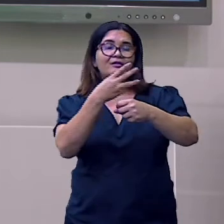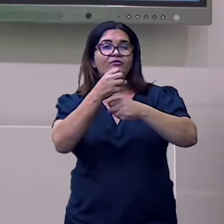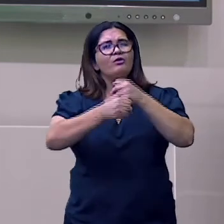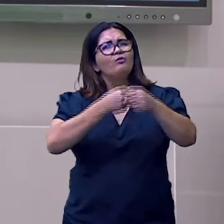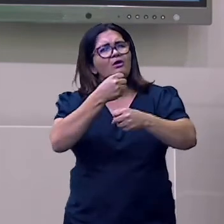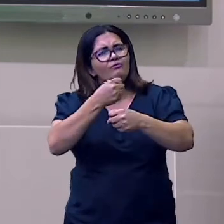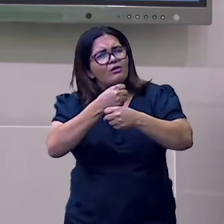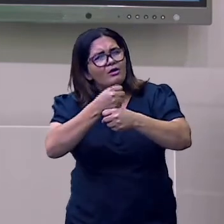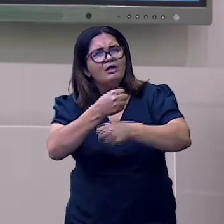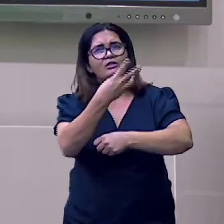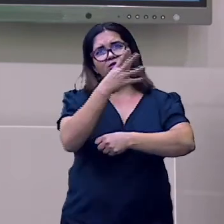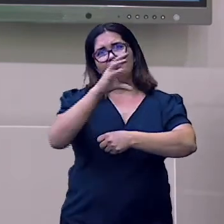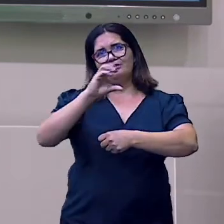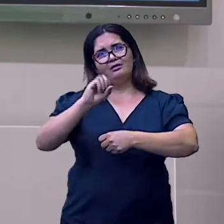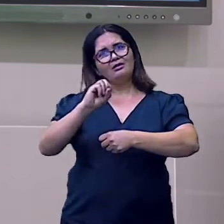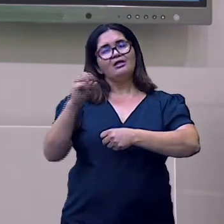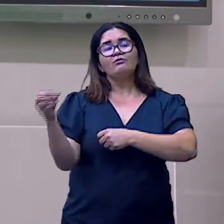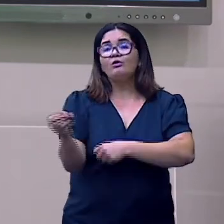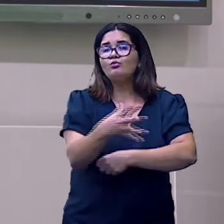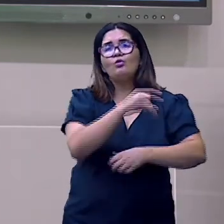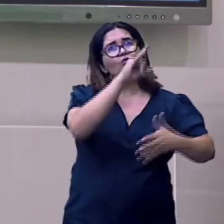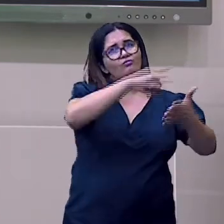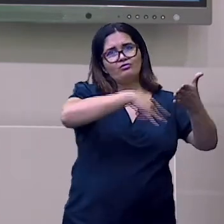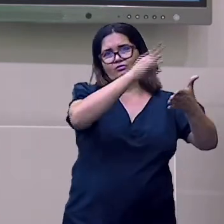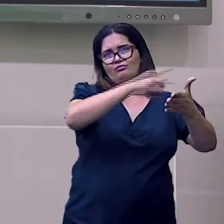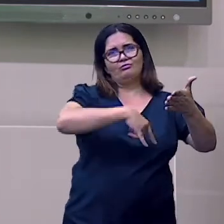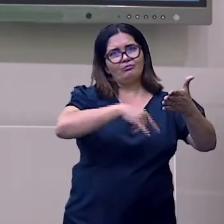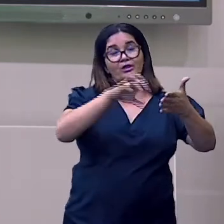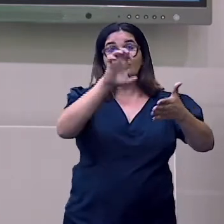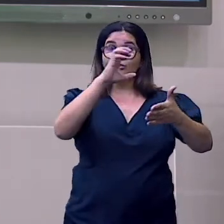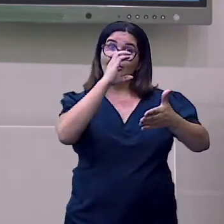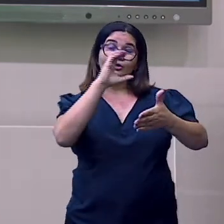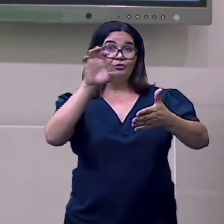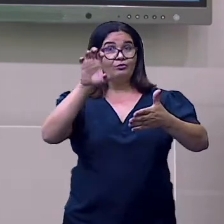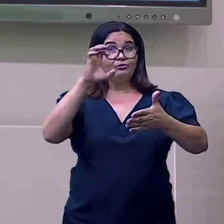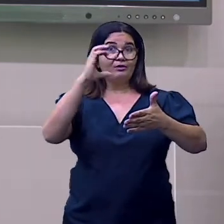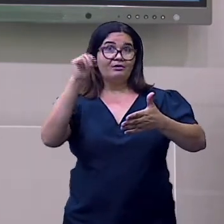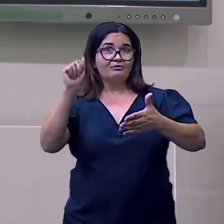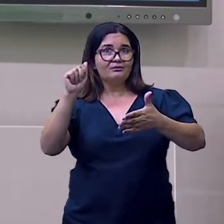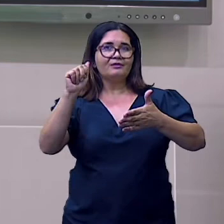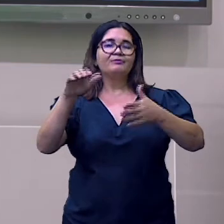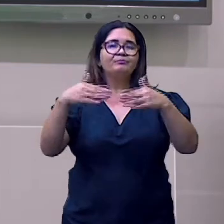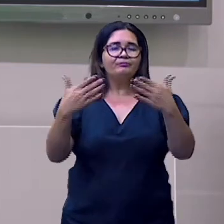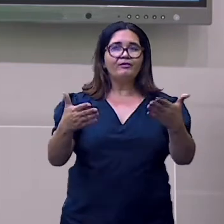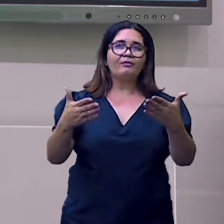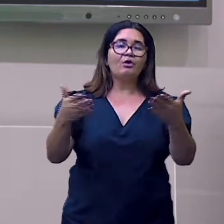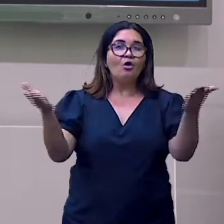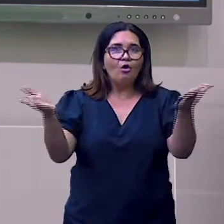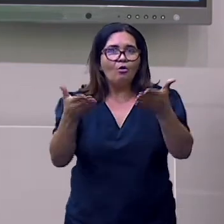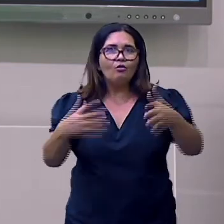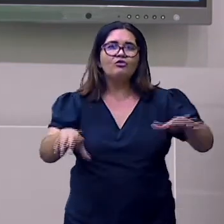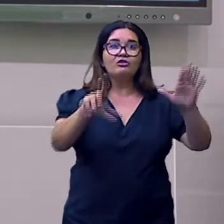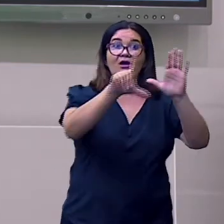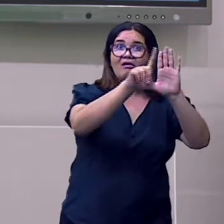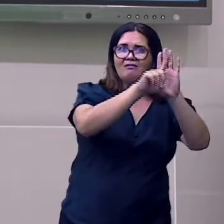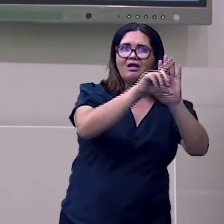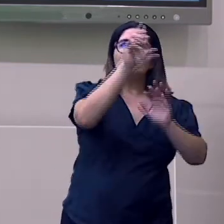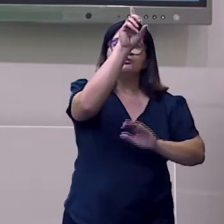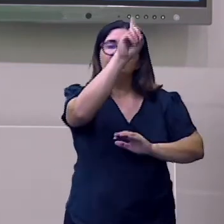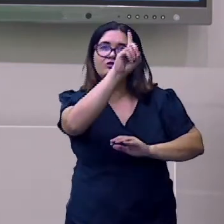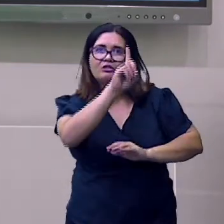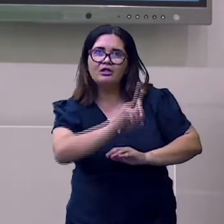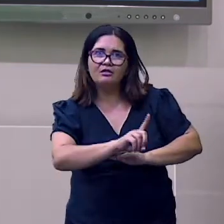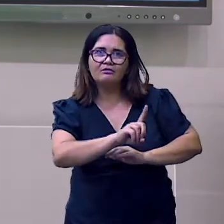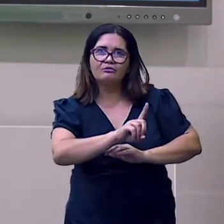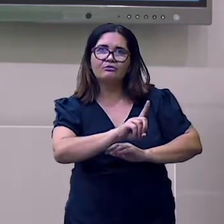documento muito novo, não é mesmo? Os tempos mudaram e hoje é direito estabelecido em lei